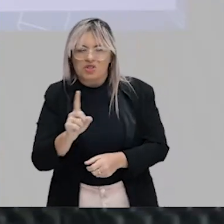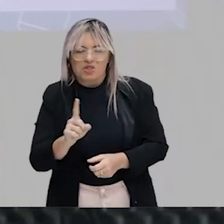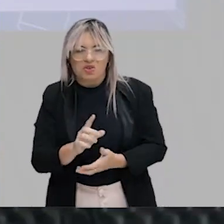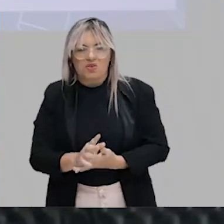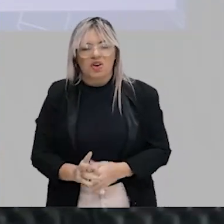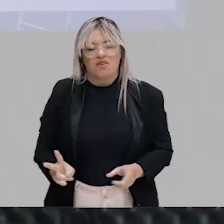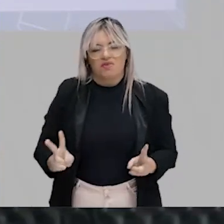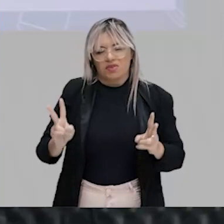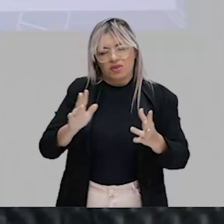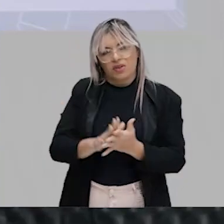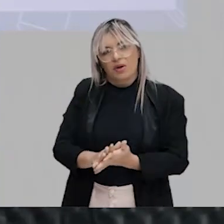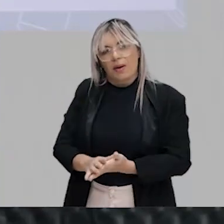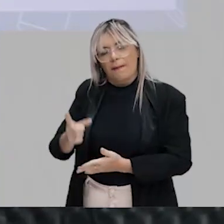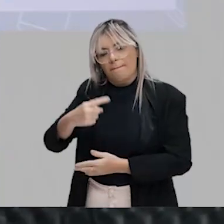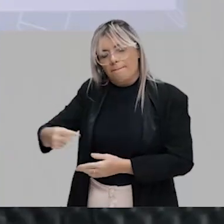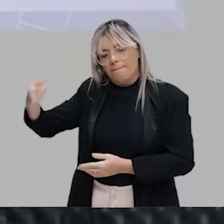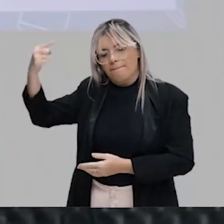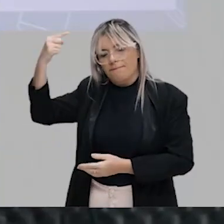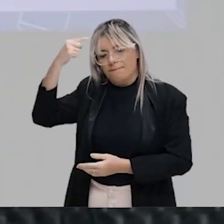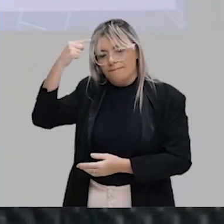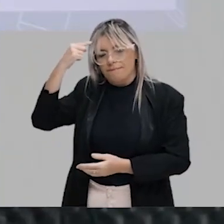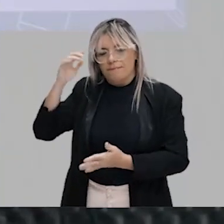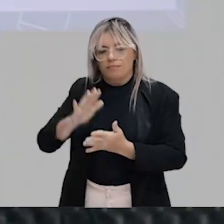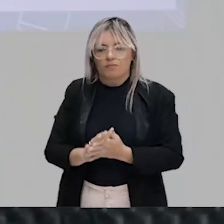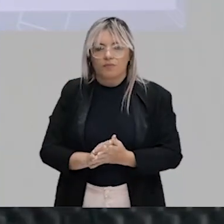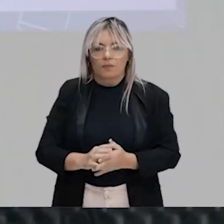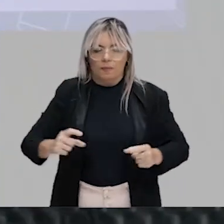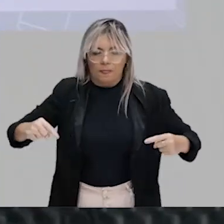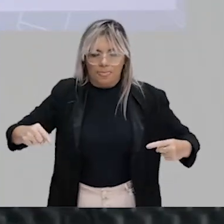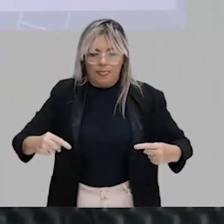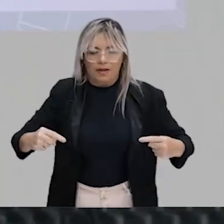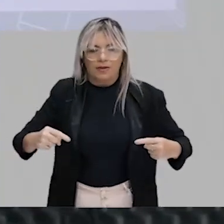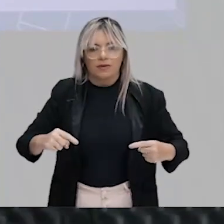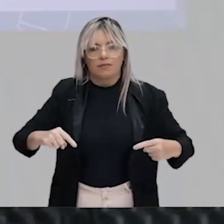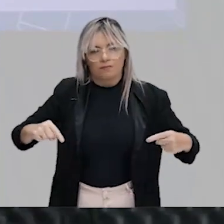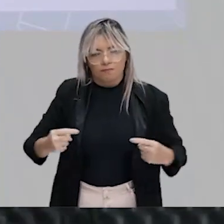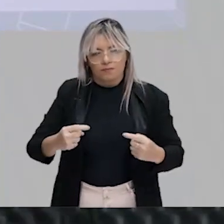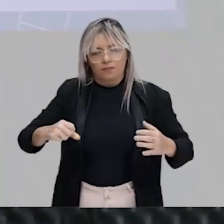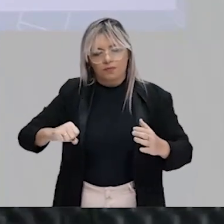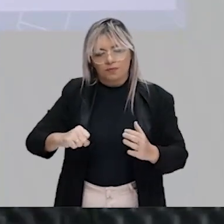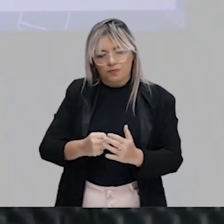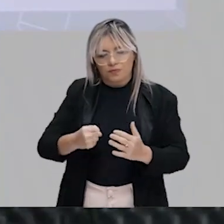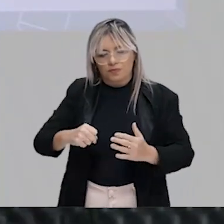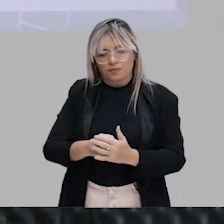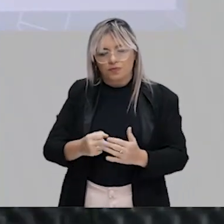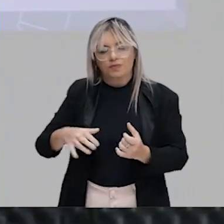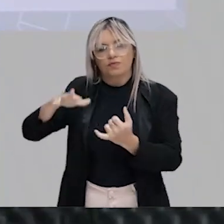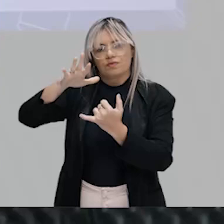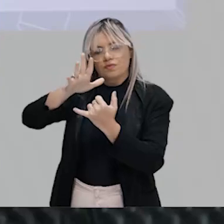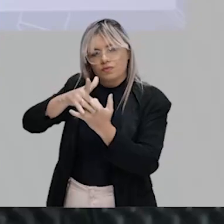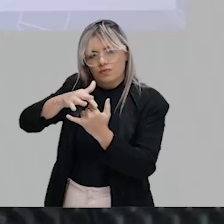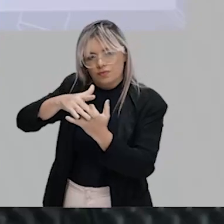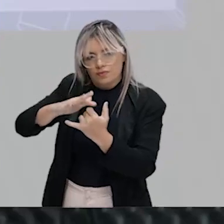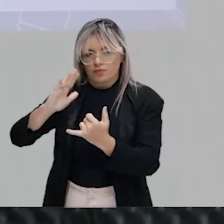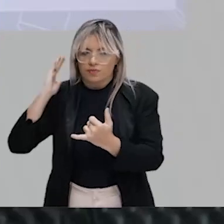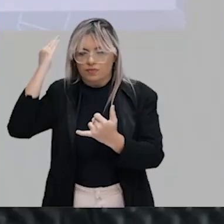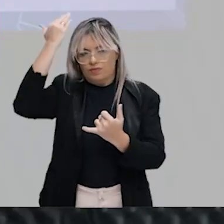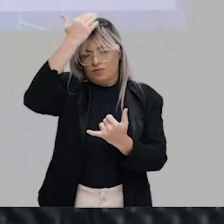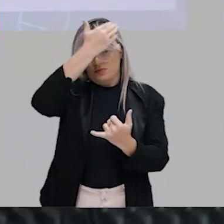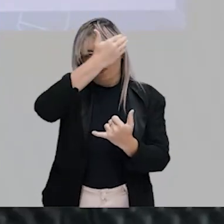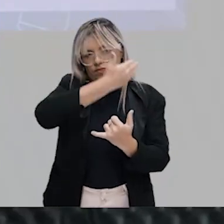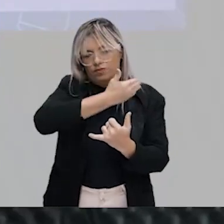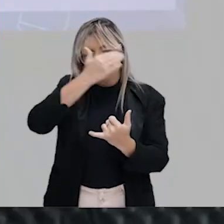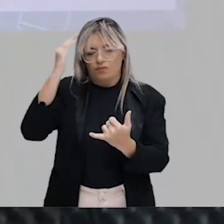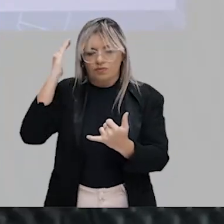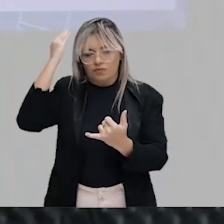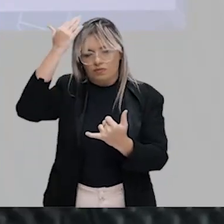valorizado. Então eu penso que o Whindersson Nunes, que é um youtuber aí, um cara das redes sociais aí, que